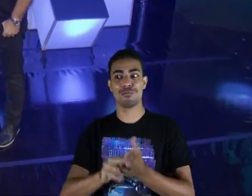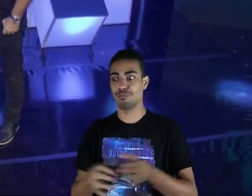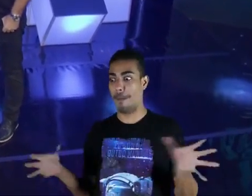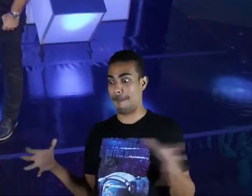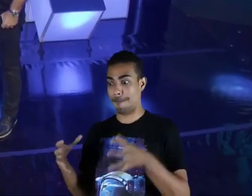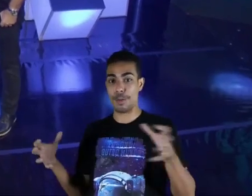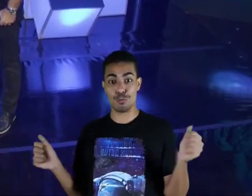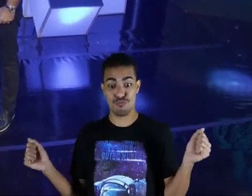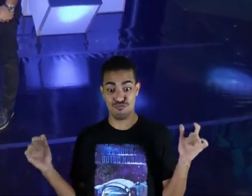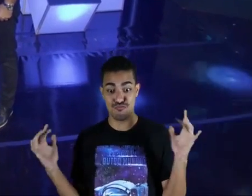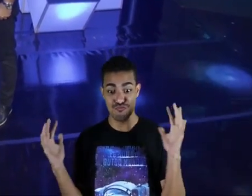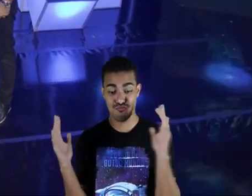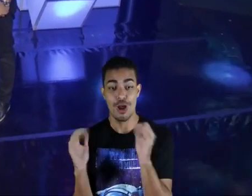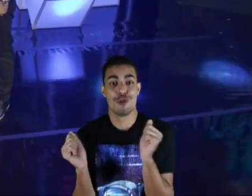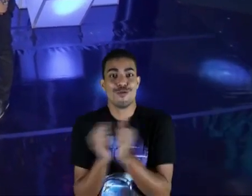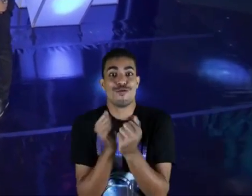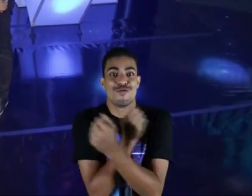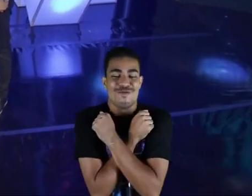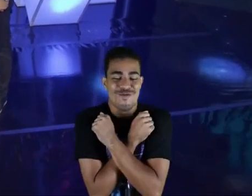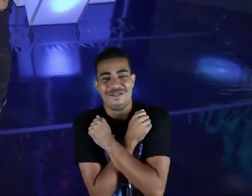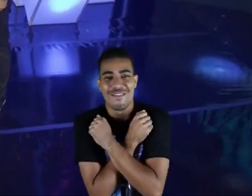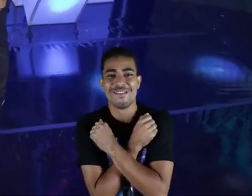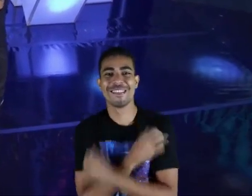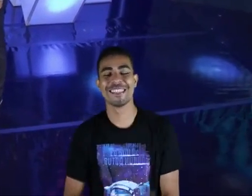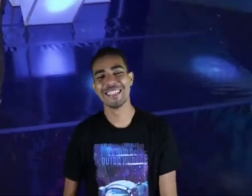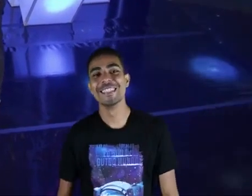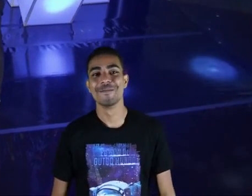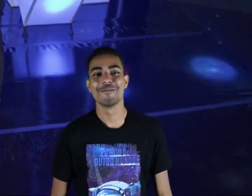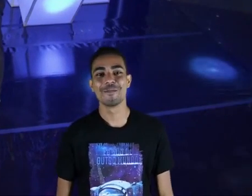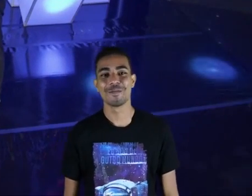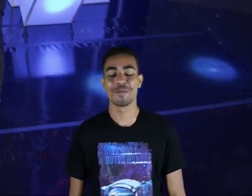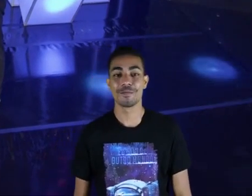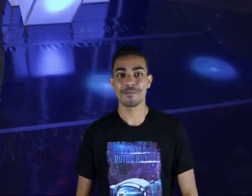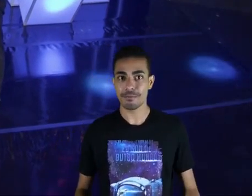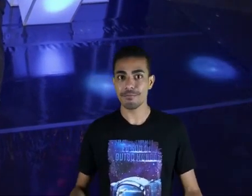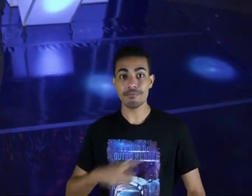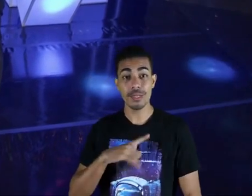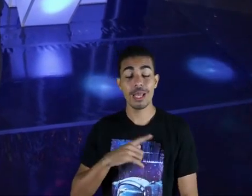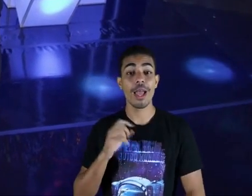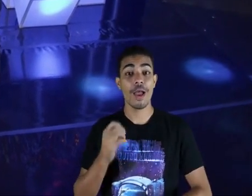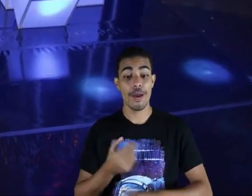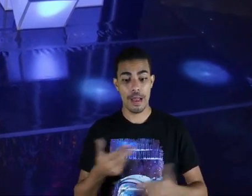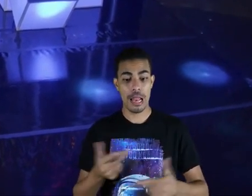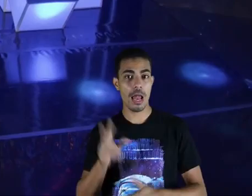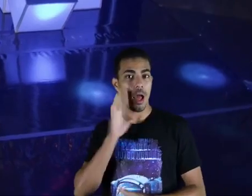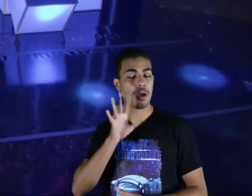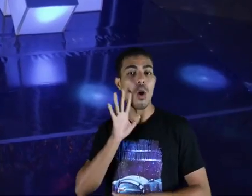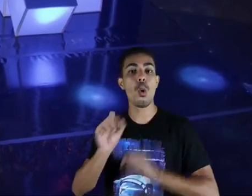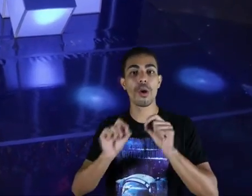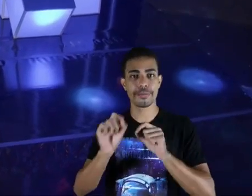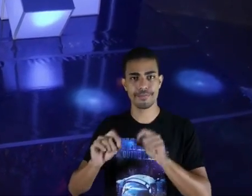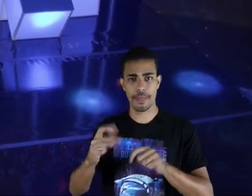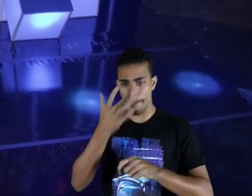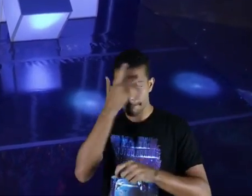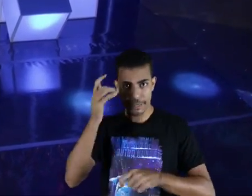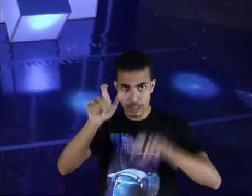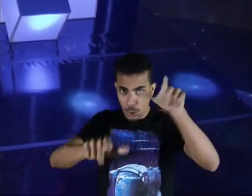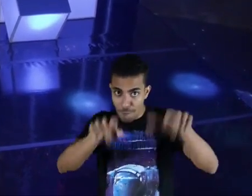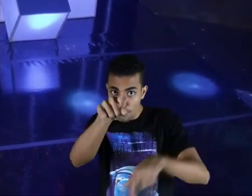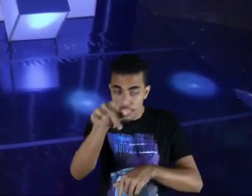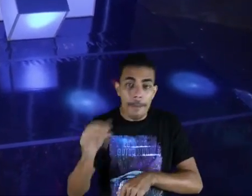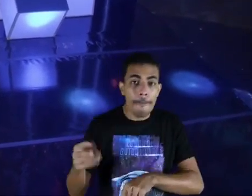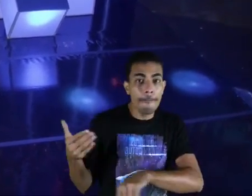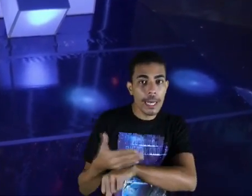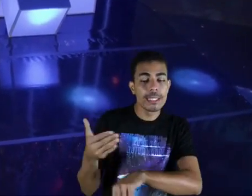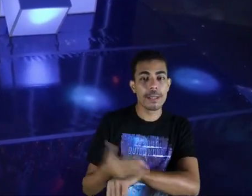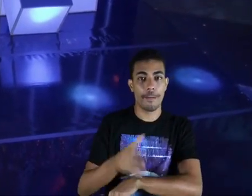Eu tô fazendo aqui o merchan porque é a nossa área, né? Mas, pastor, tem coisa legal também. O pessoal que tá participando com a gente, deixa eu falar com você aqui,